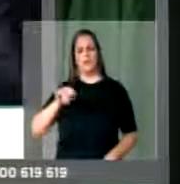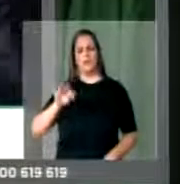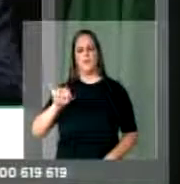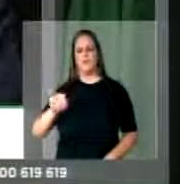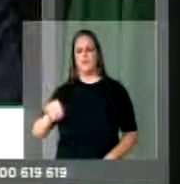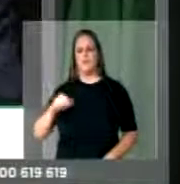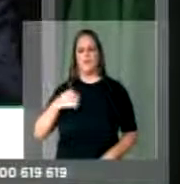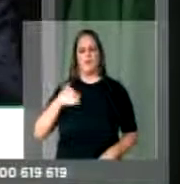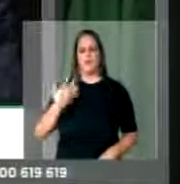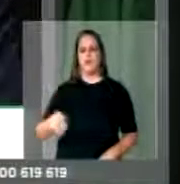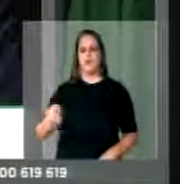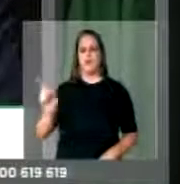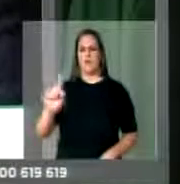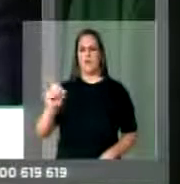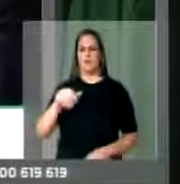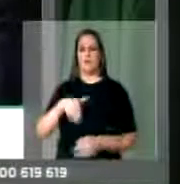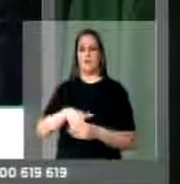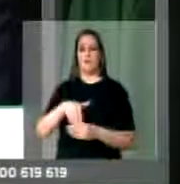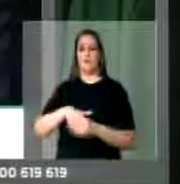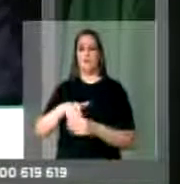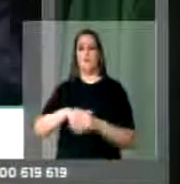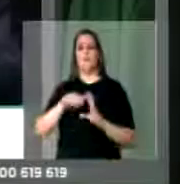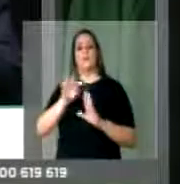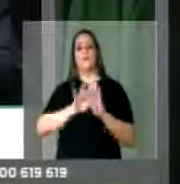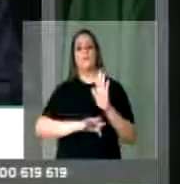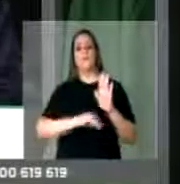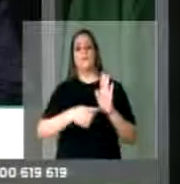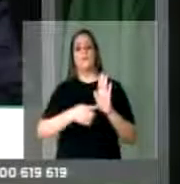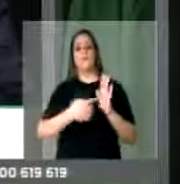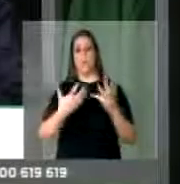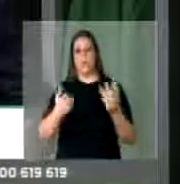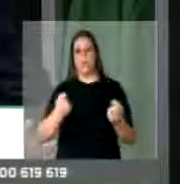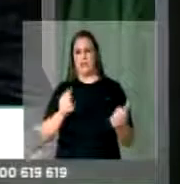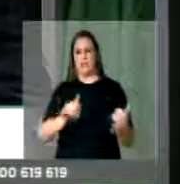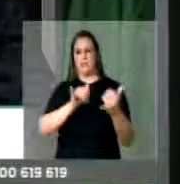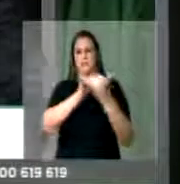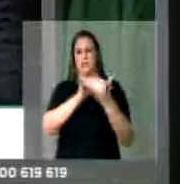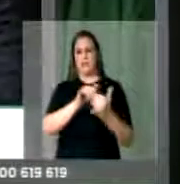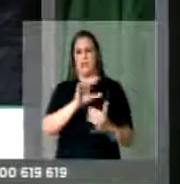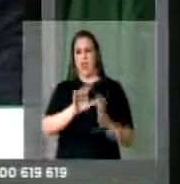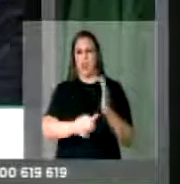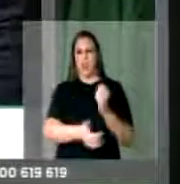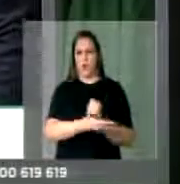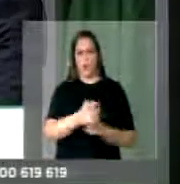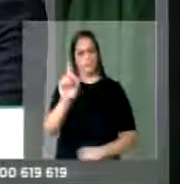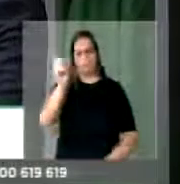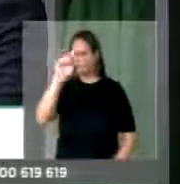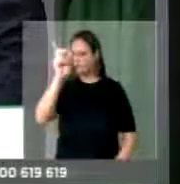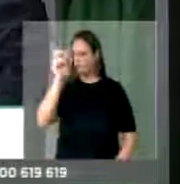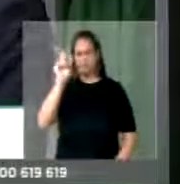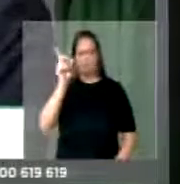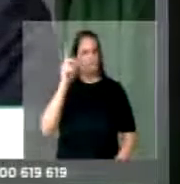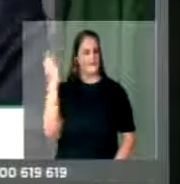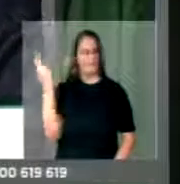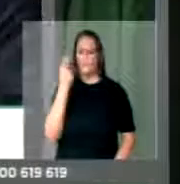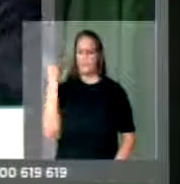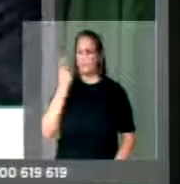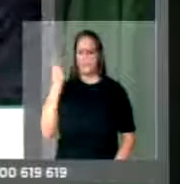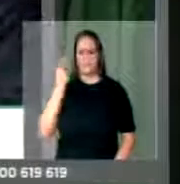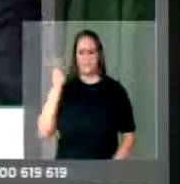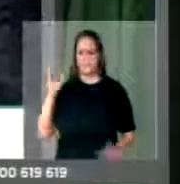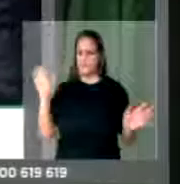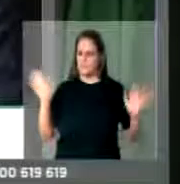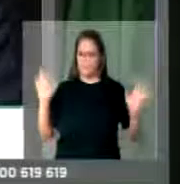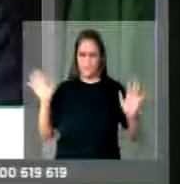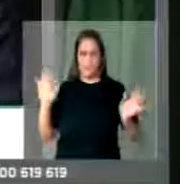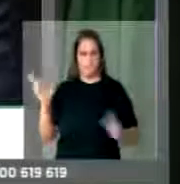votar qualquer texto que implique em anistia do Caixa 2. Não há a menor possibilidade. Não